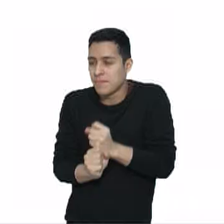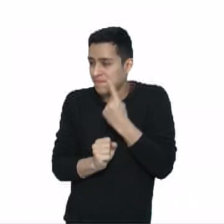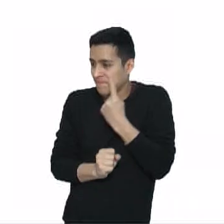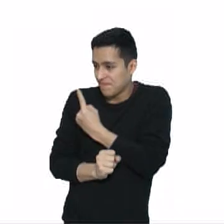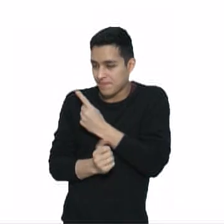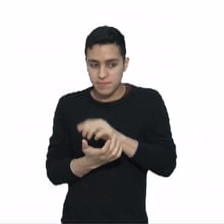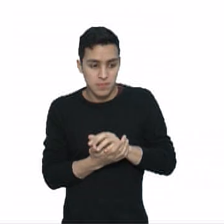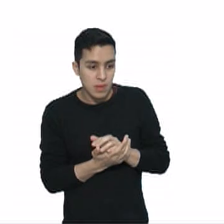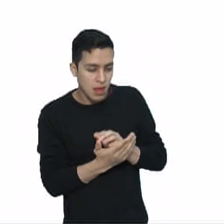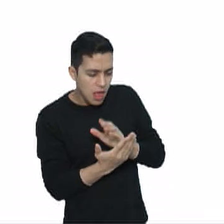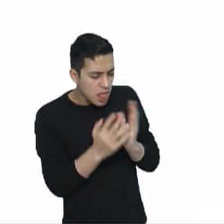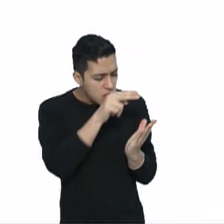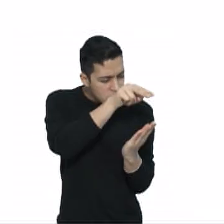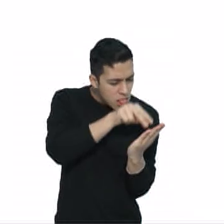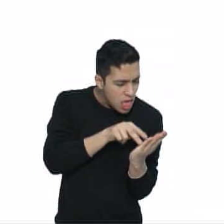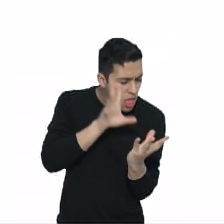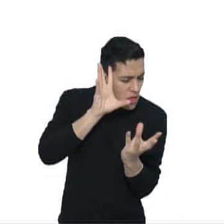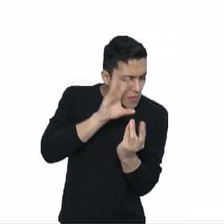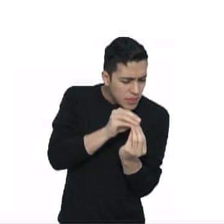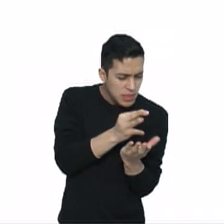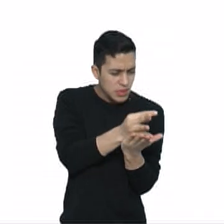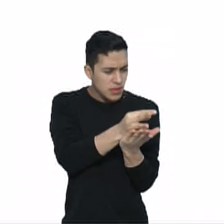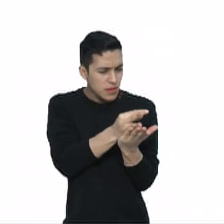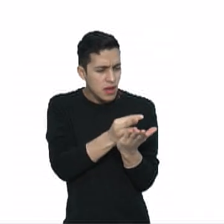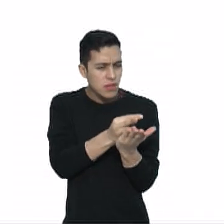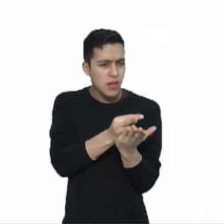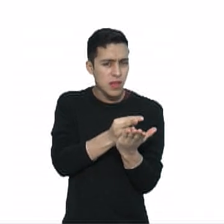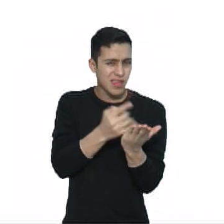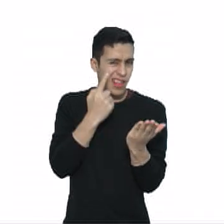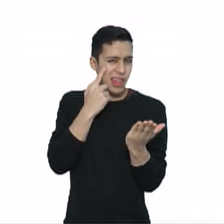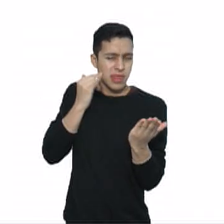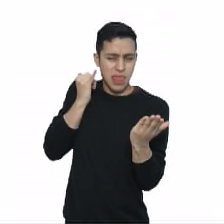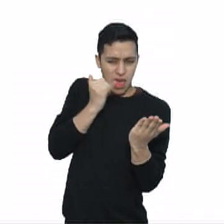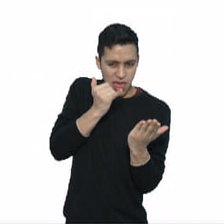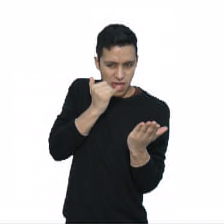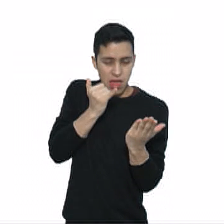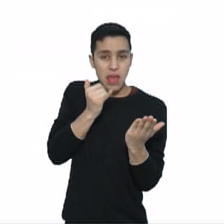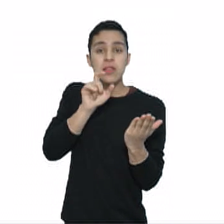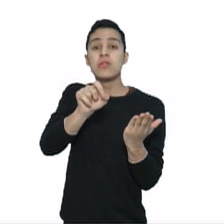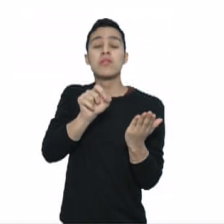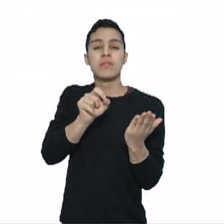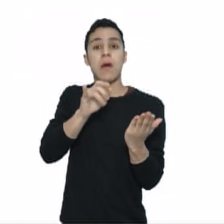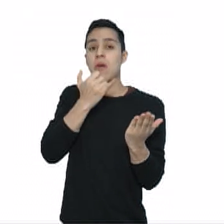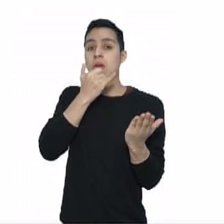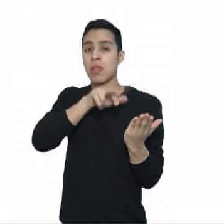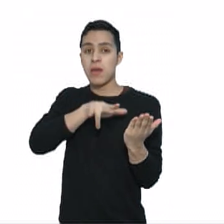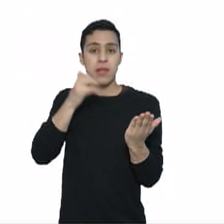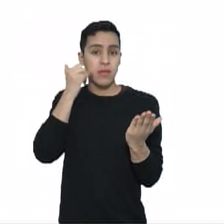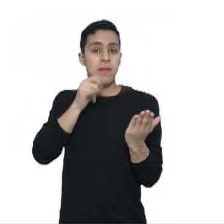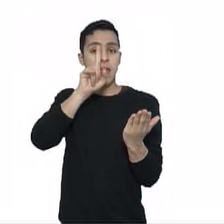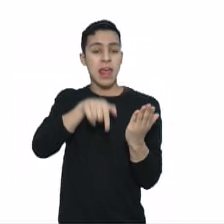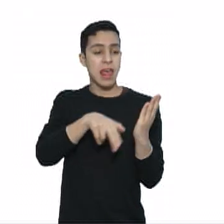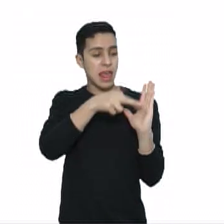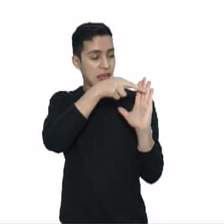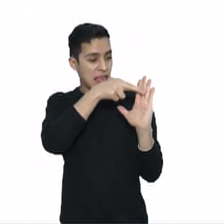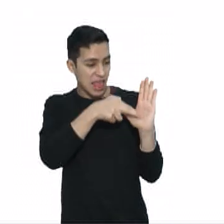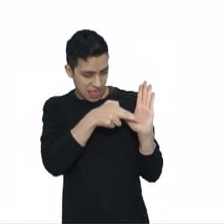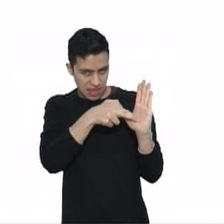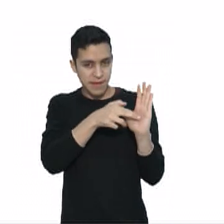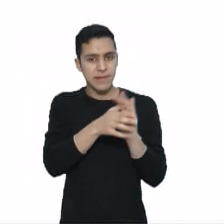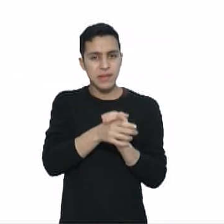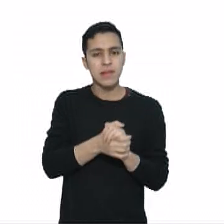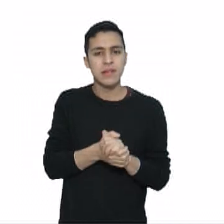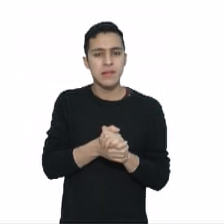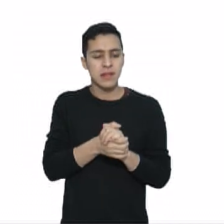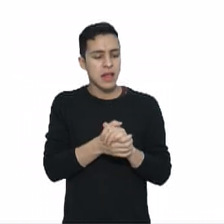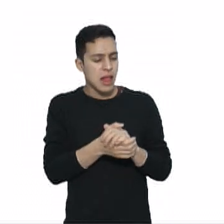e compreender o texto narrativo. Fizemos a leitura de um texto narrativo, de um texto normativo, desculpe. Fizemos a